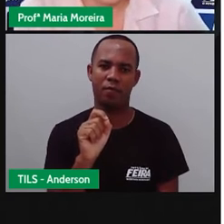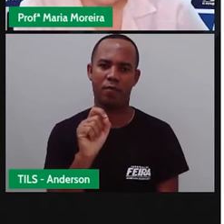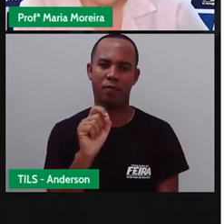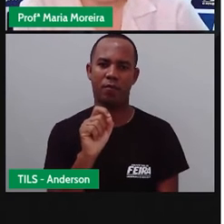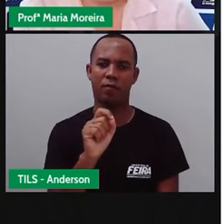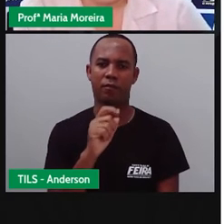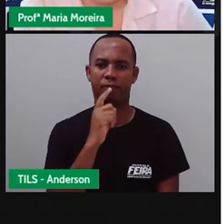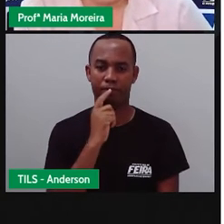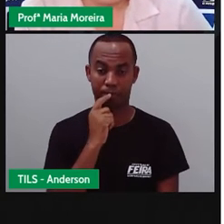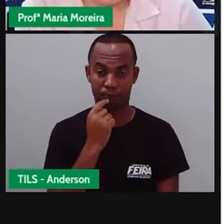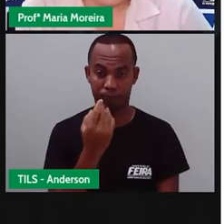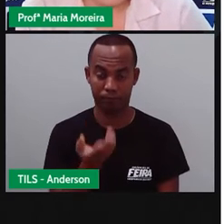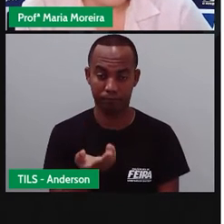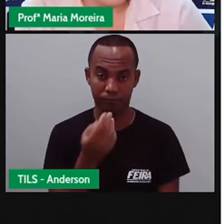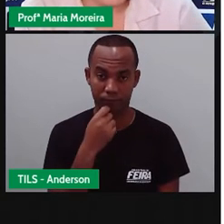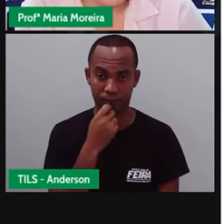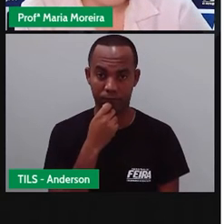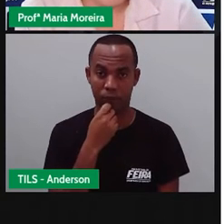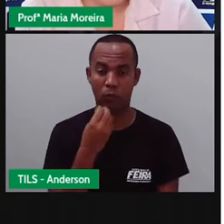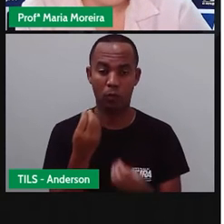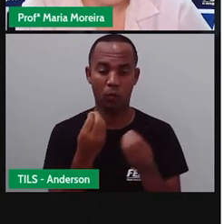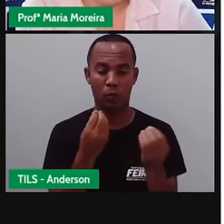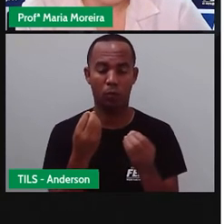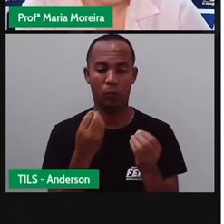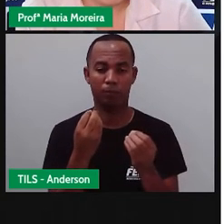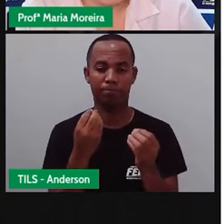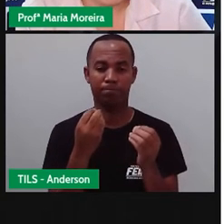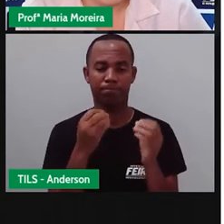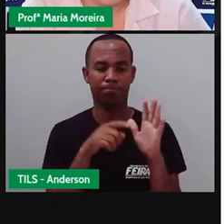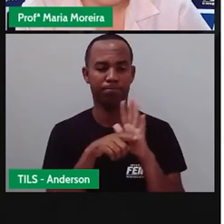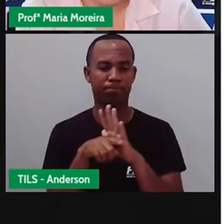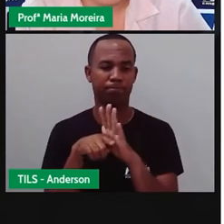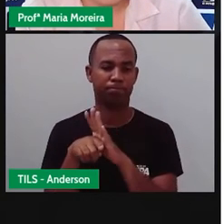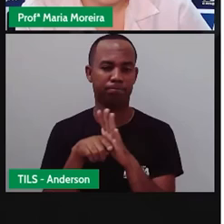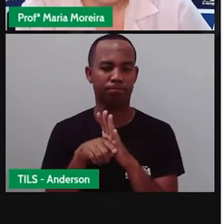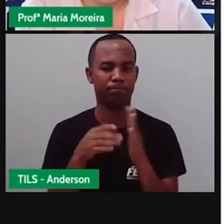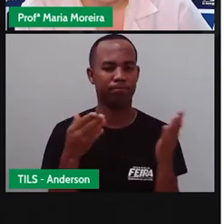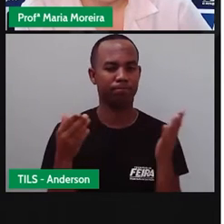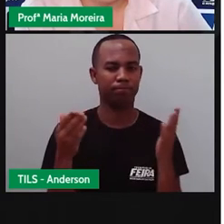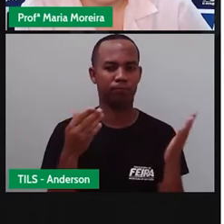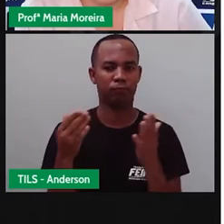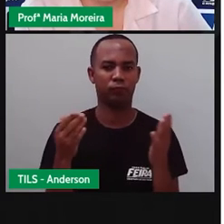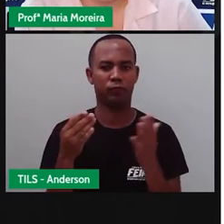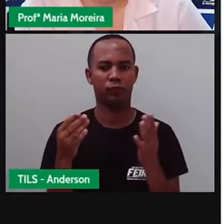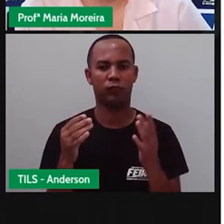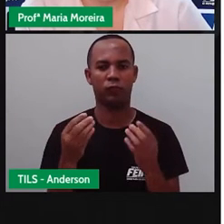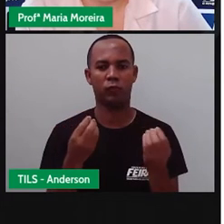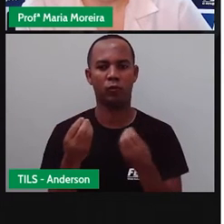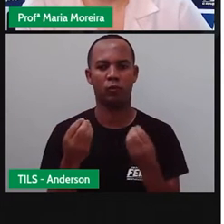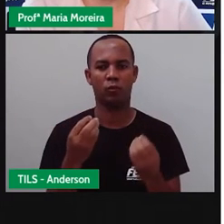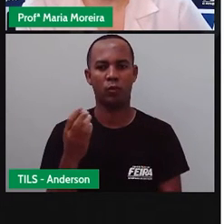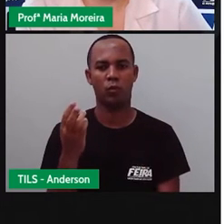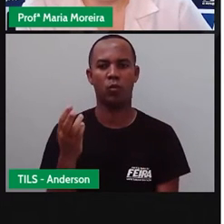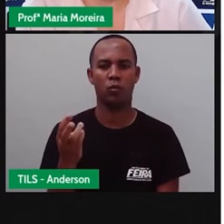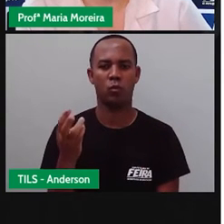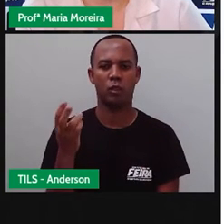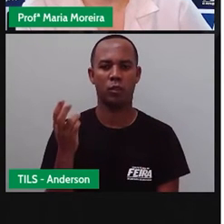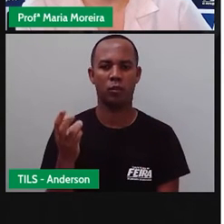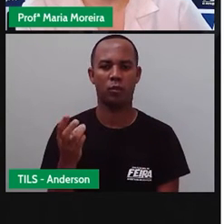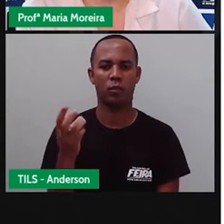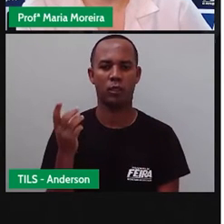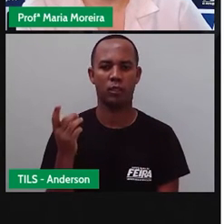de mim e a então vamos aqui analisar essa imagem Olha quando as bolinhas aqui uma na Rua 3